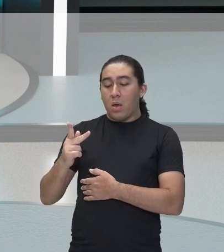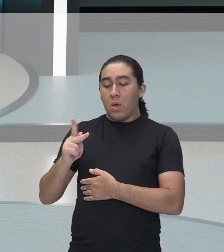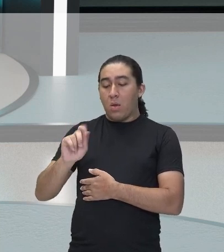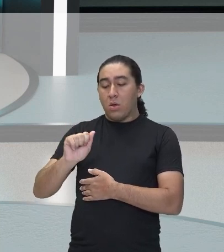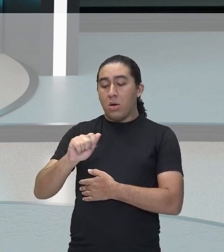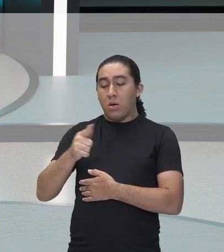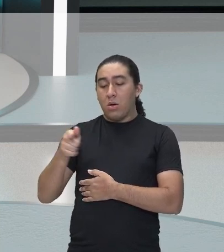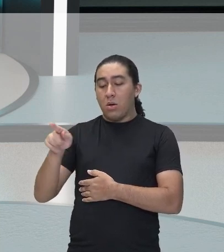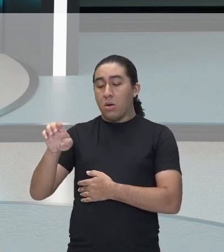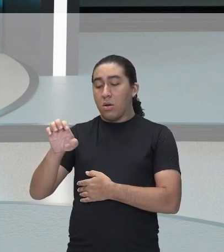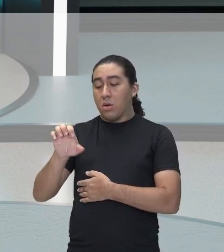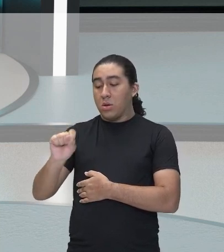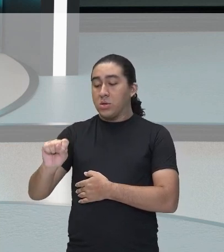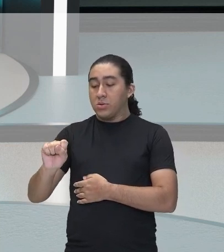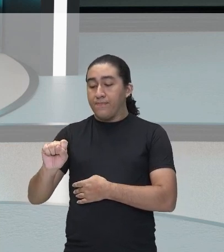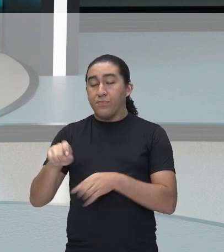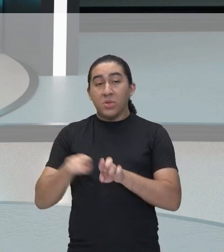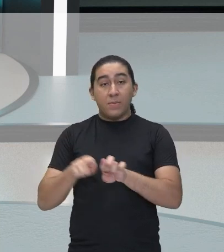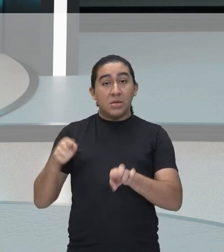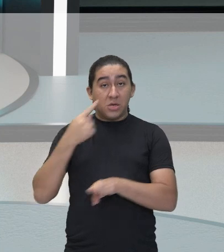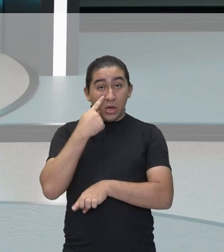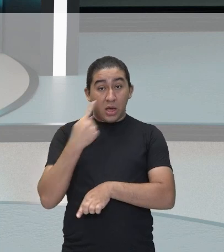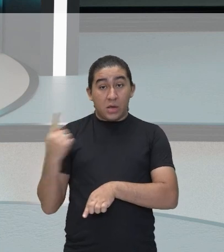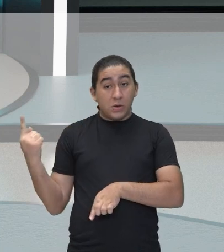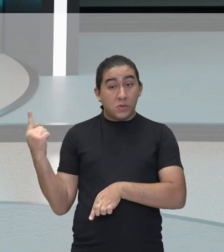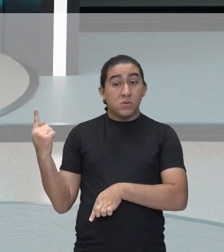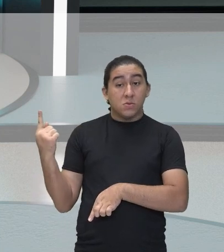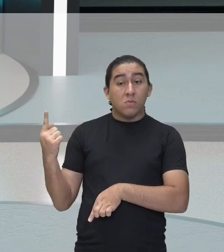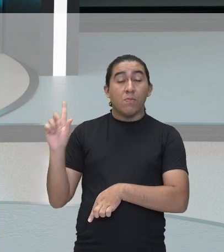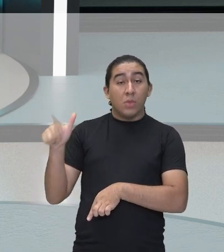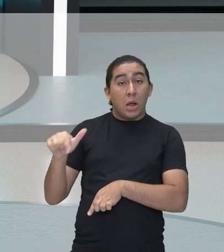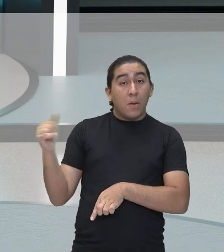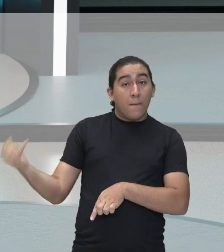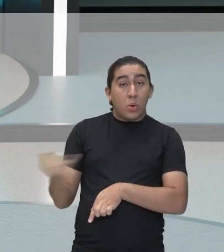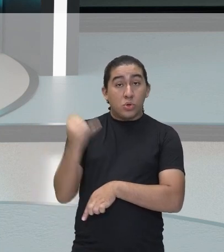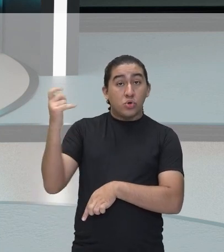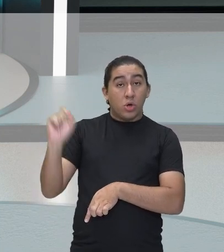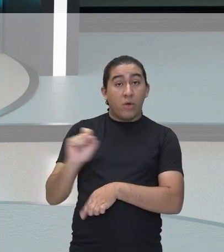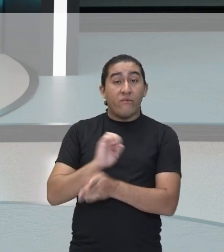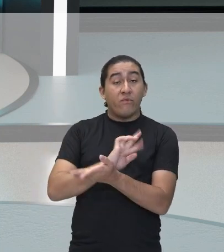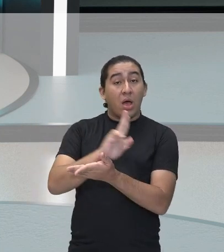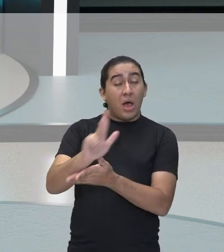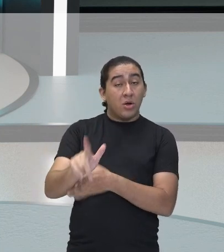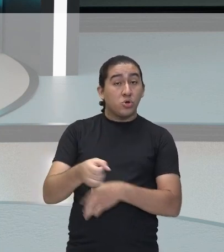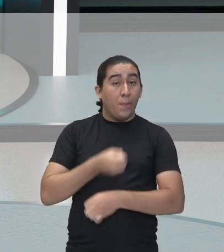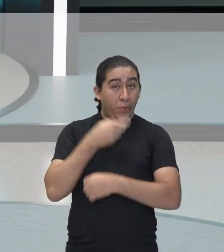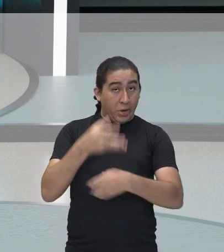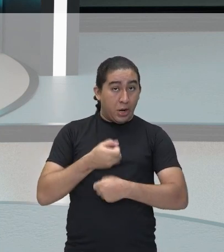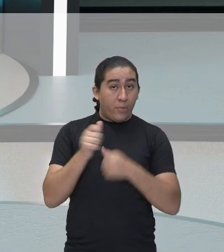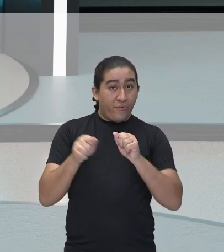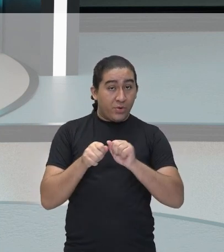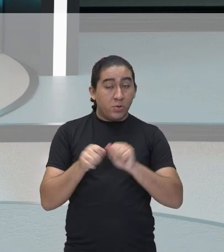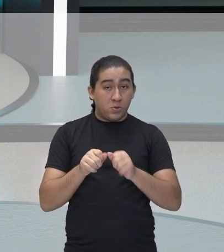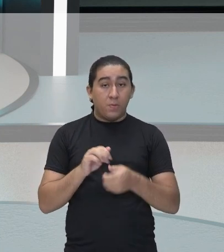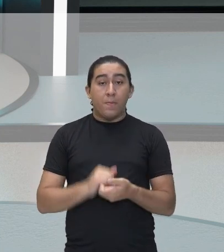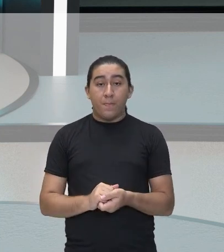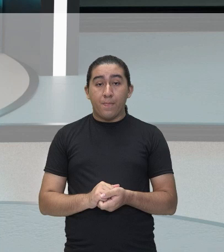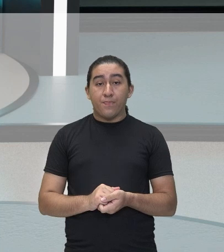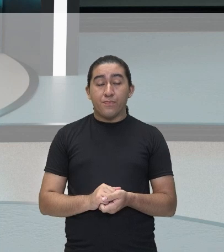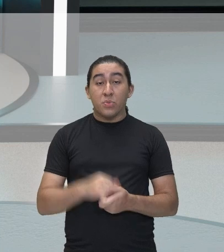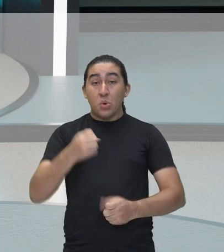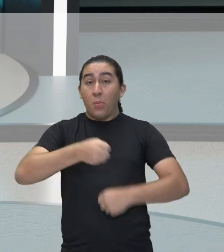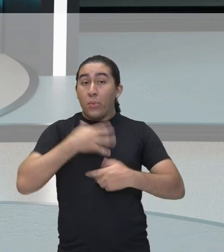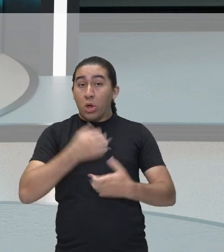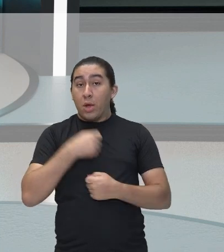né, ele veio com os poemas, né, também com muito destaque. Então, criou uma poesia voltada